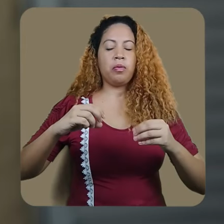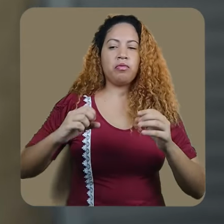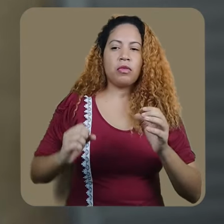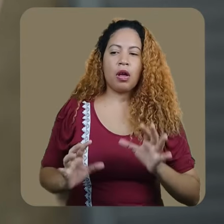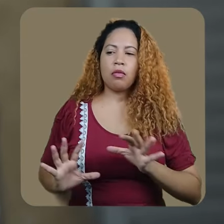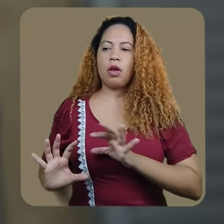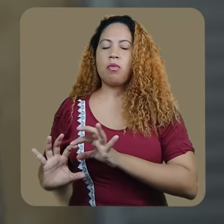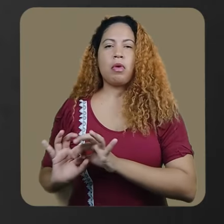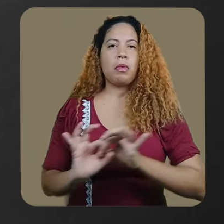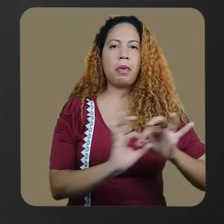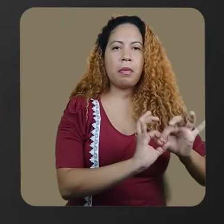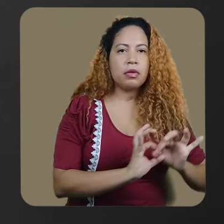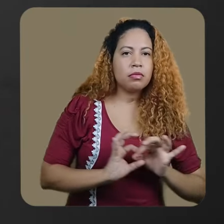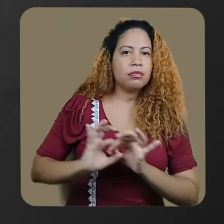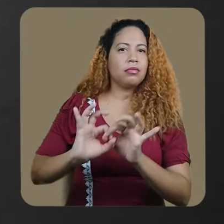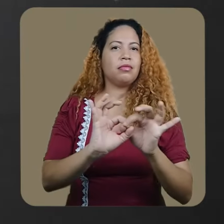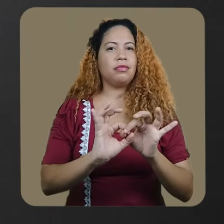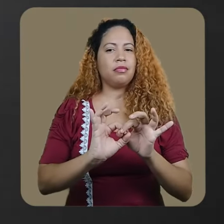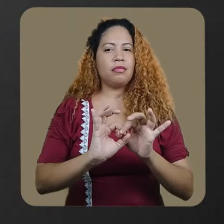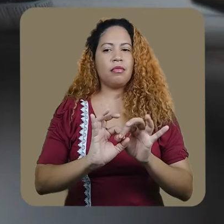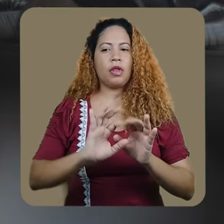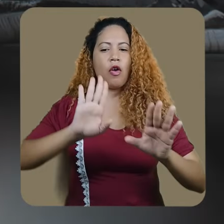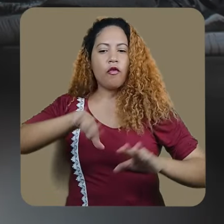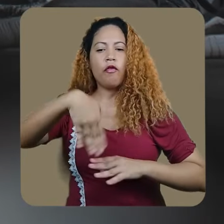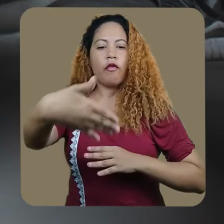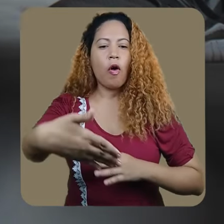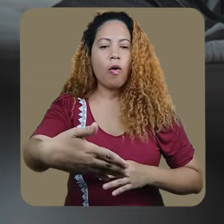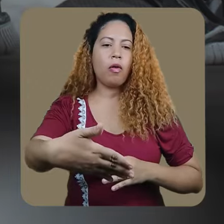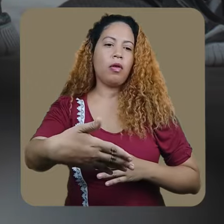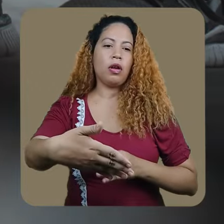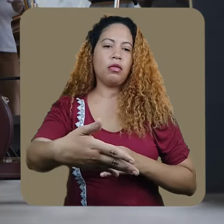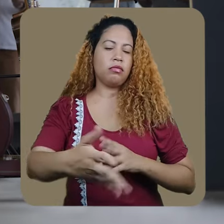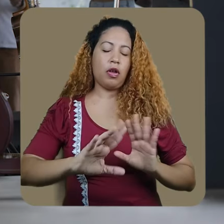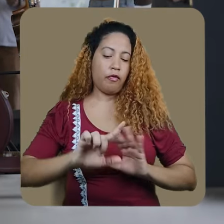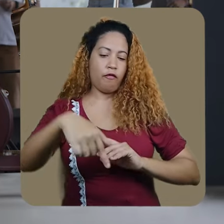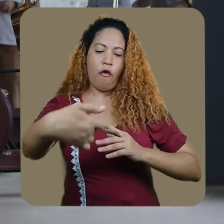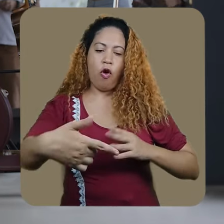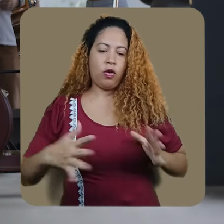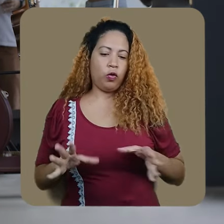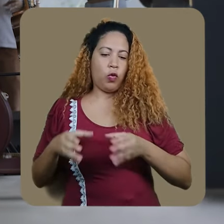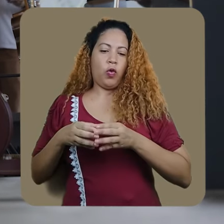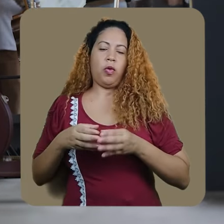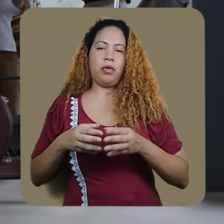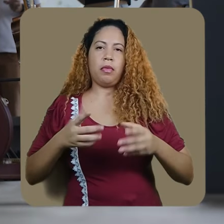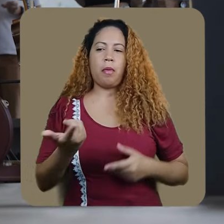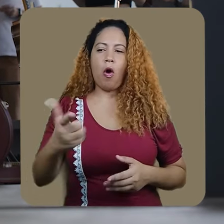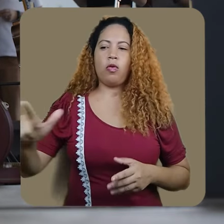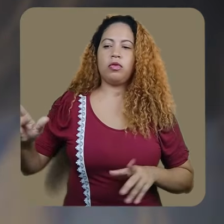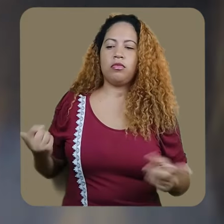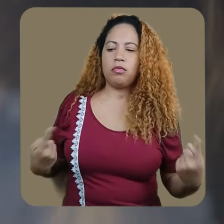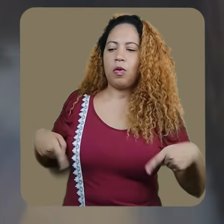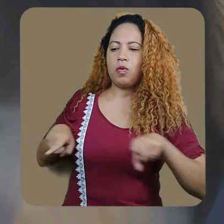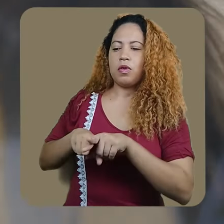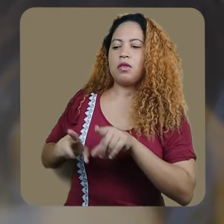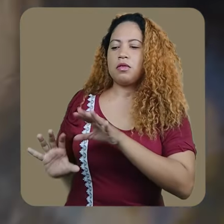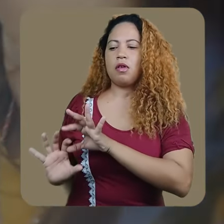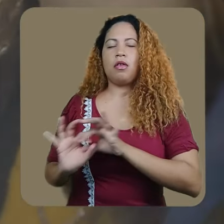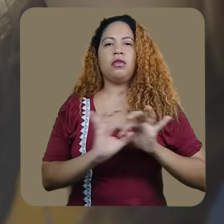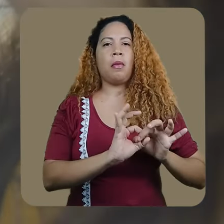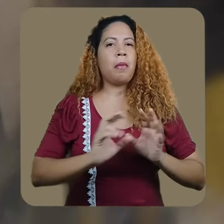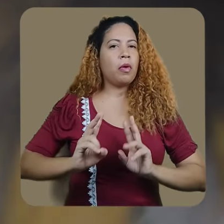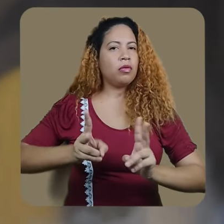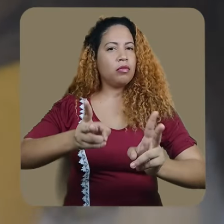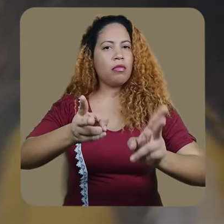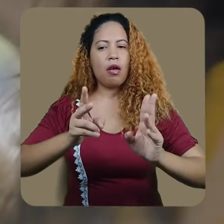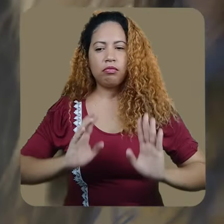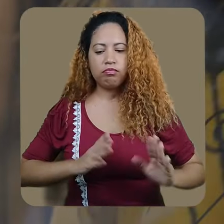Catiawaru, ela cria essas teias em todos os sentidos, tanto externa, né, de nós, para as outras conexões que a gente